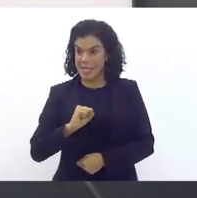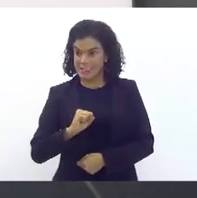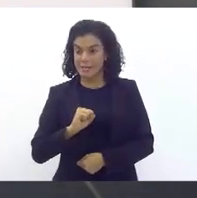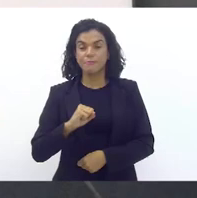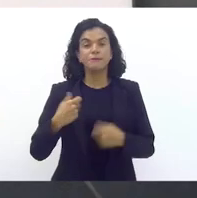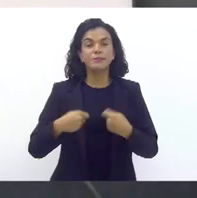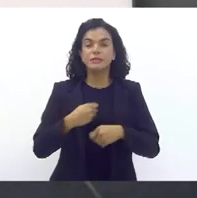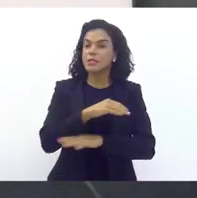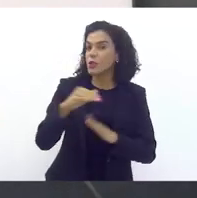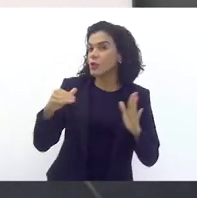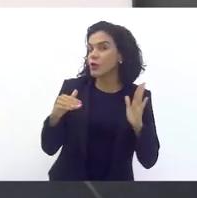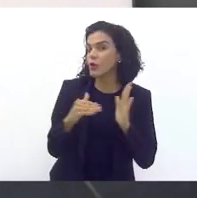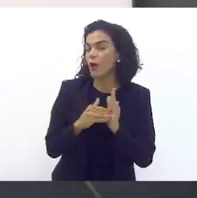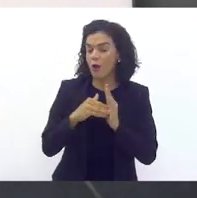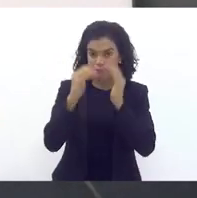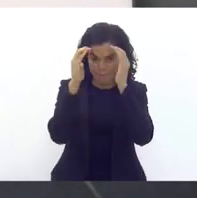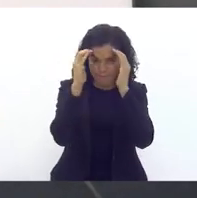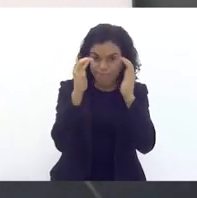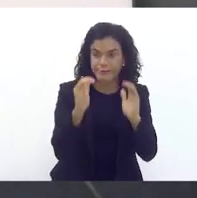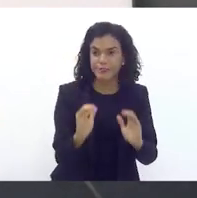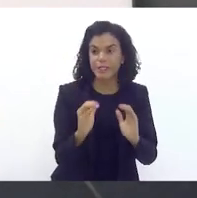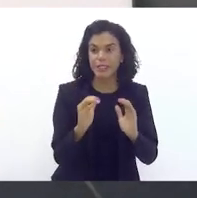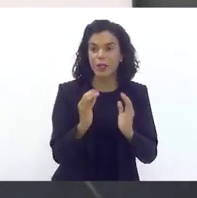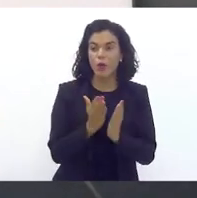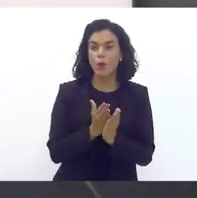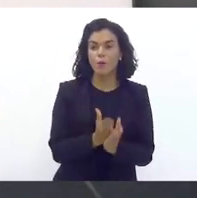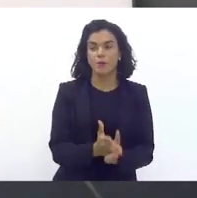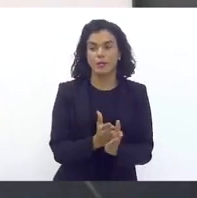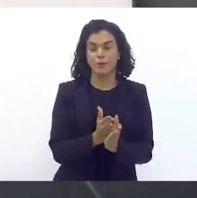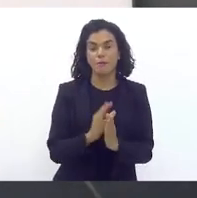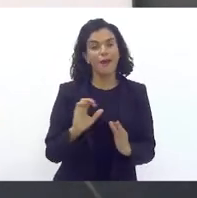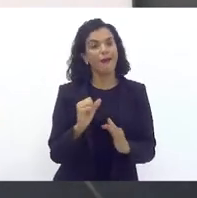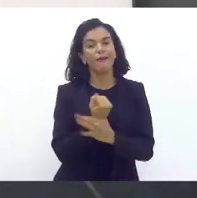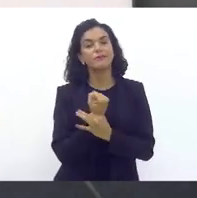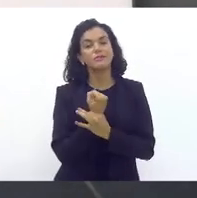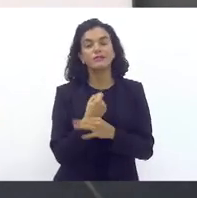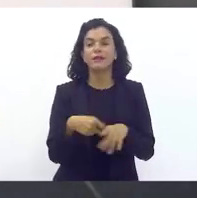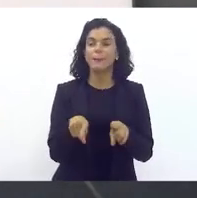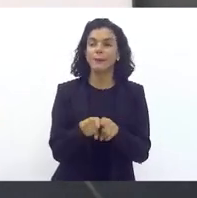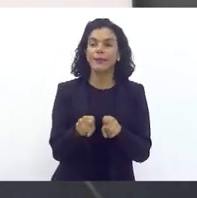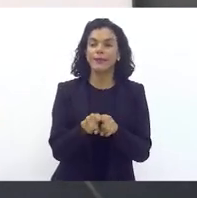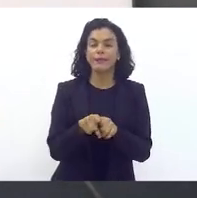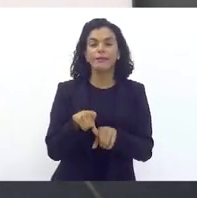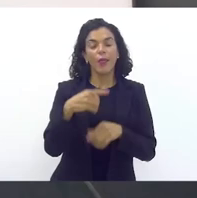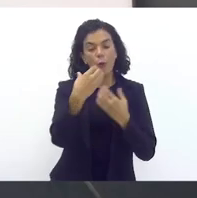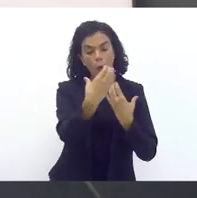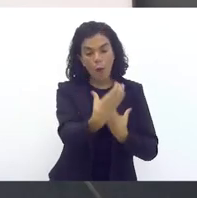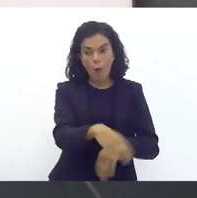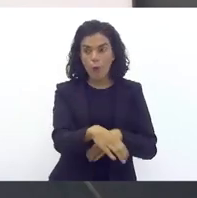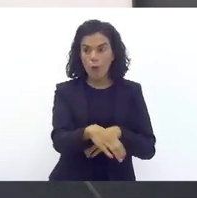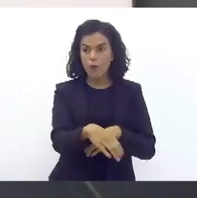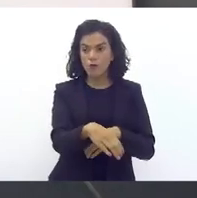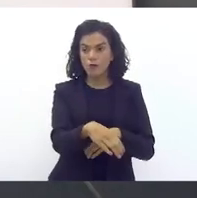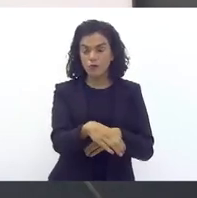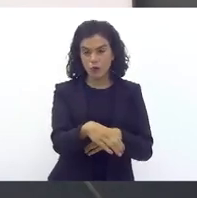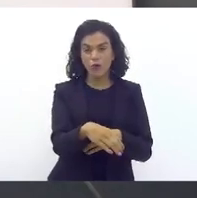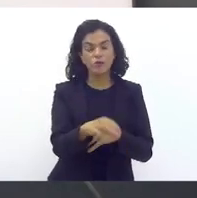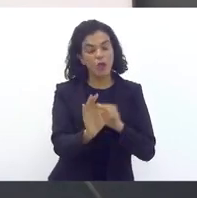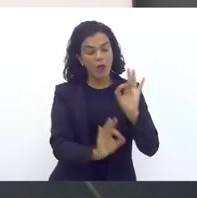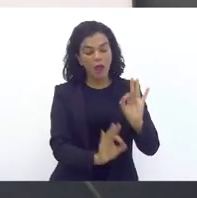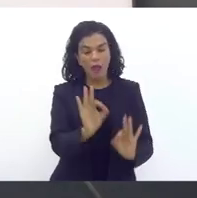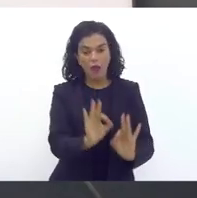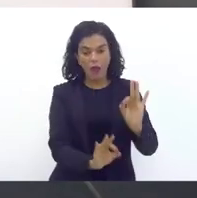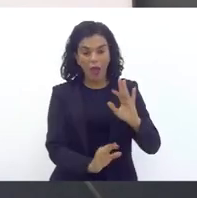ser totalmente cumprido, para dar garantia, inclusive, de termos um concurso público